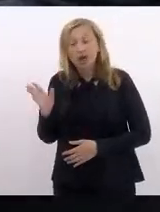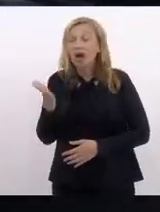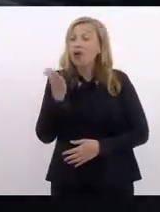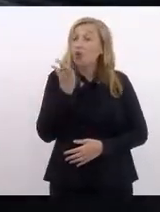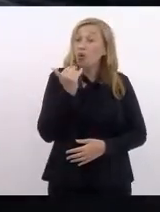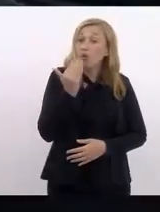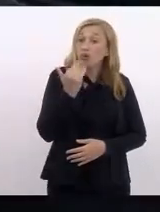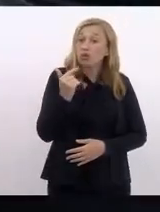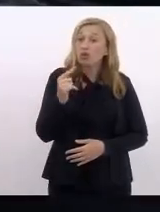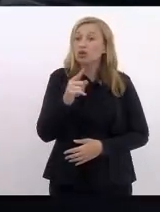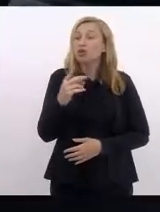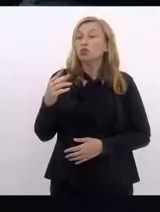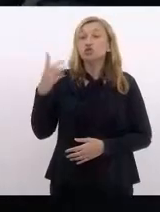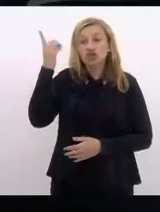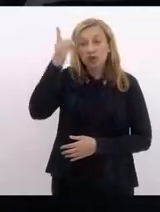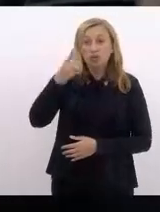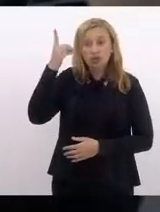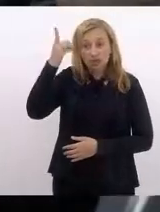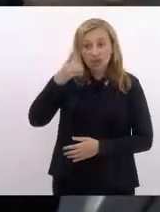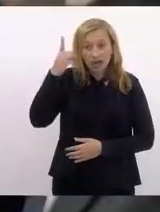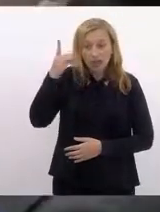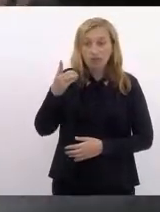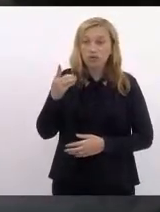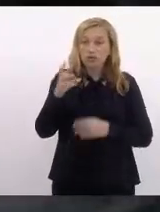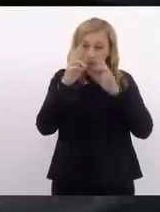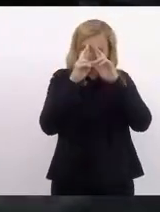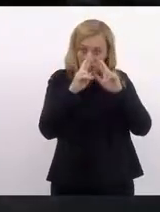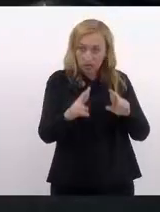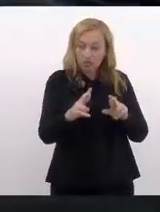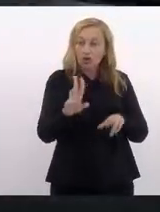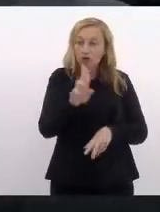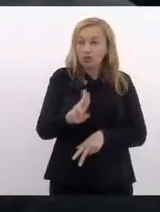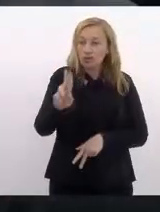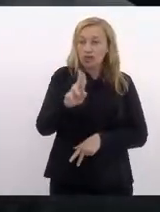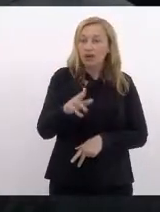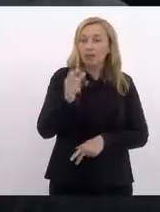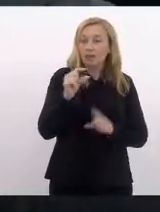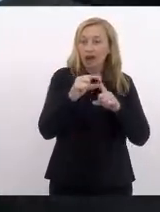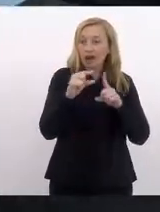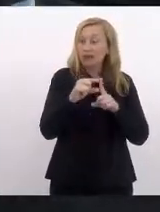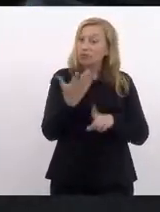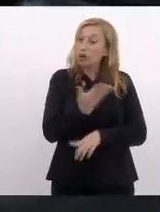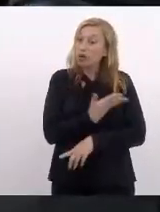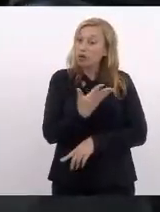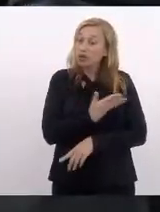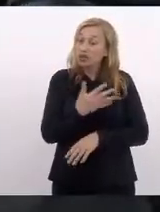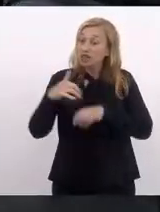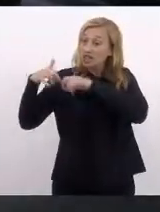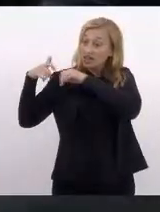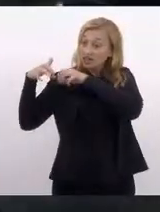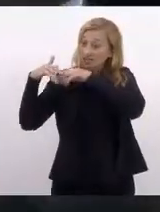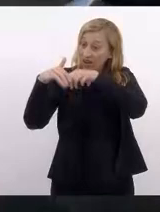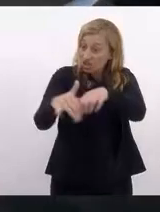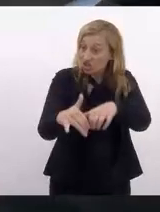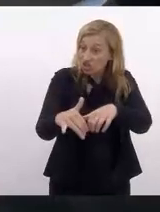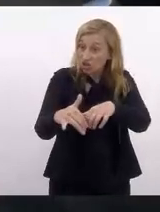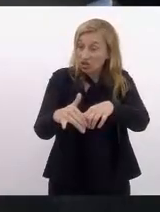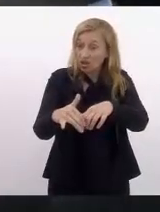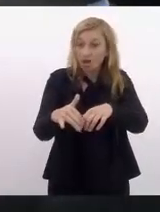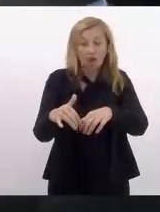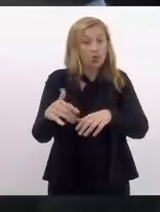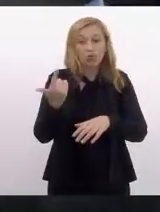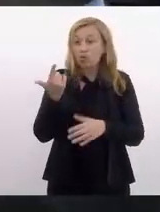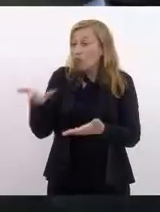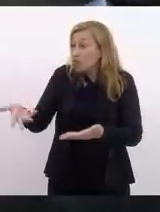almoçando eles os deputados com todos os vou usar a palavra que o meu querido amigo me invadiram o meu gabinete Eu não